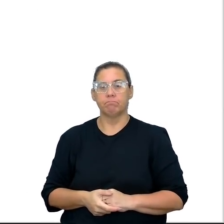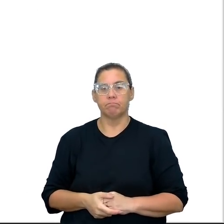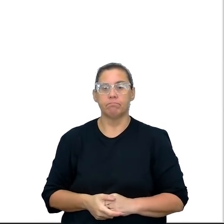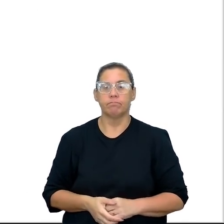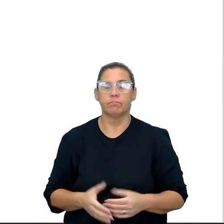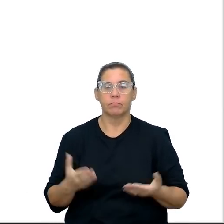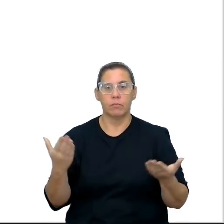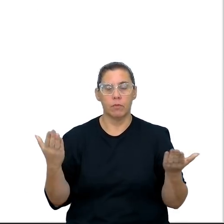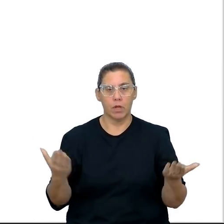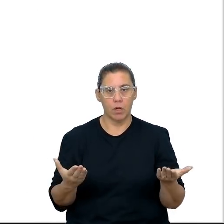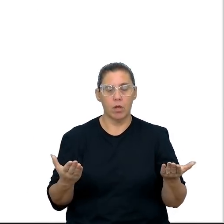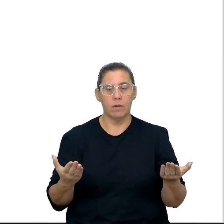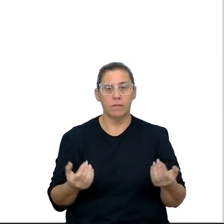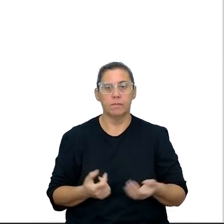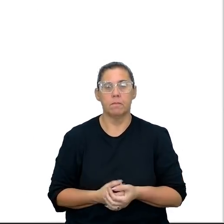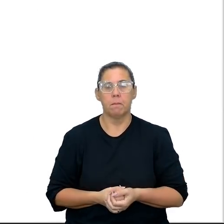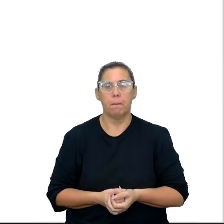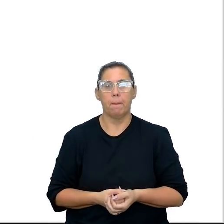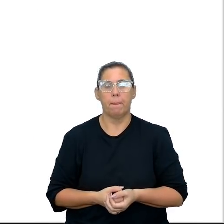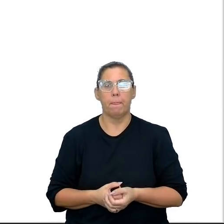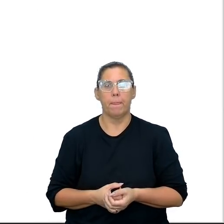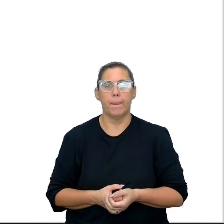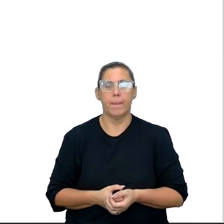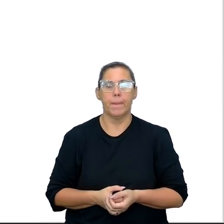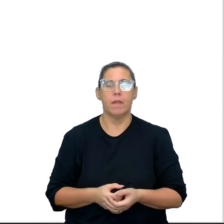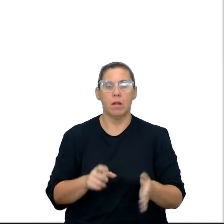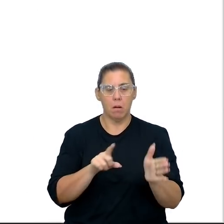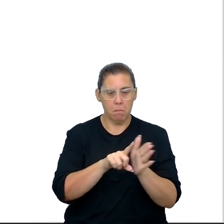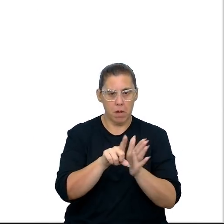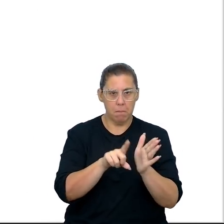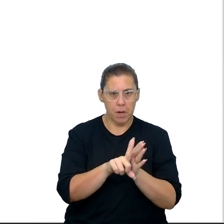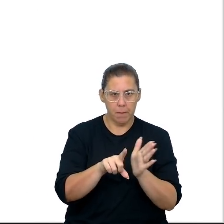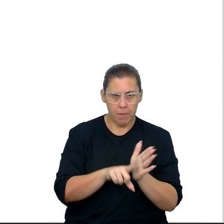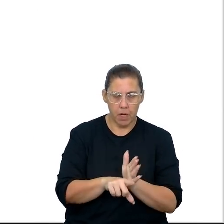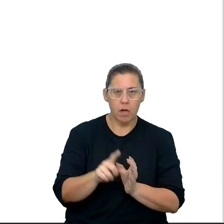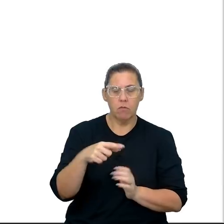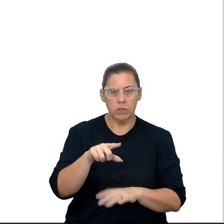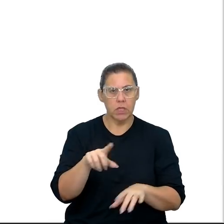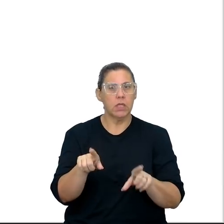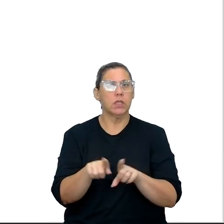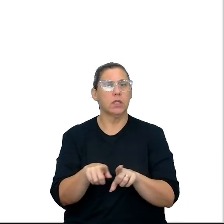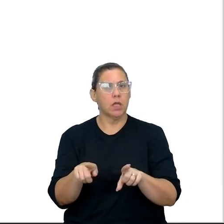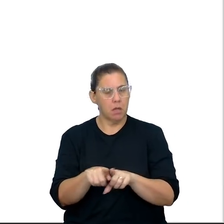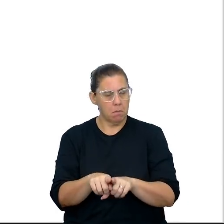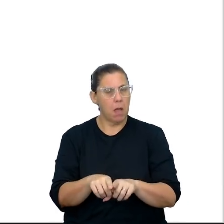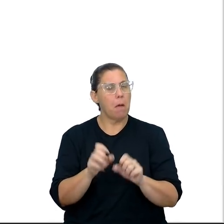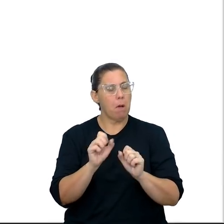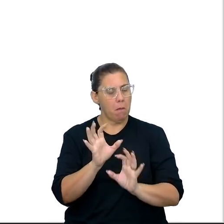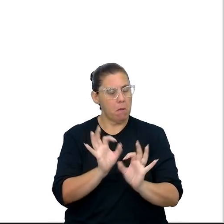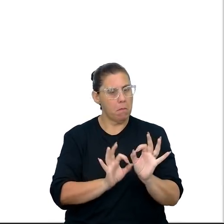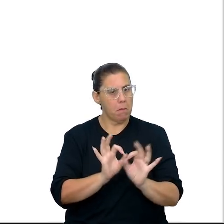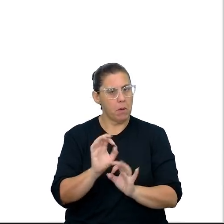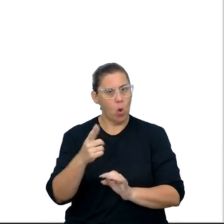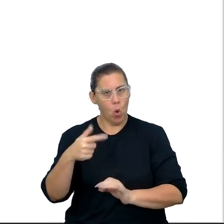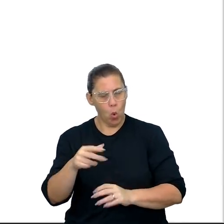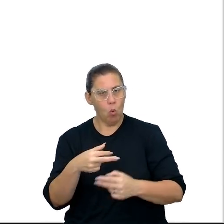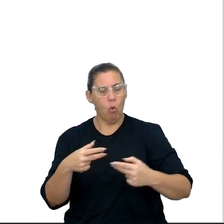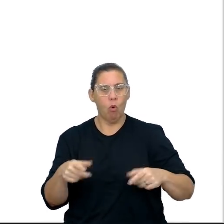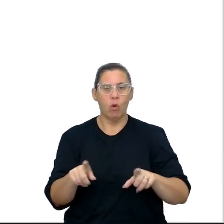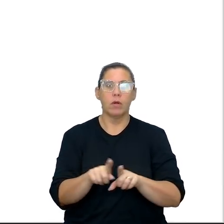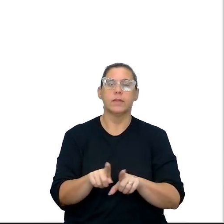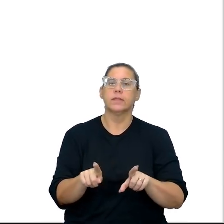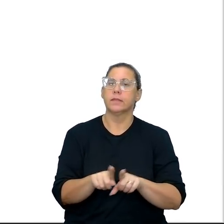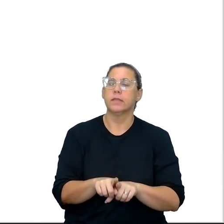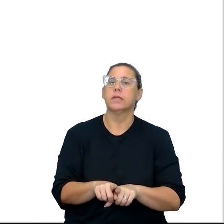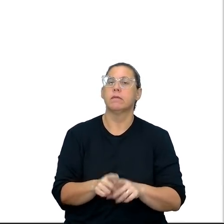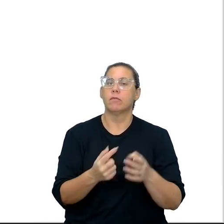E aí, a partir dessas perguntas, né, você também, professor, você pode organizar outras situações a partir